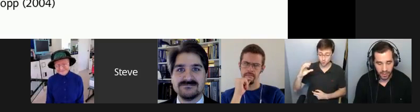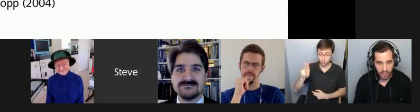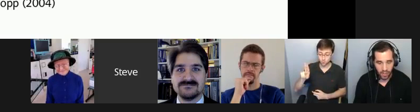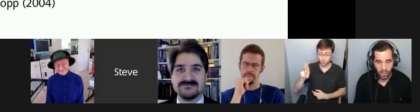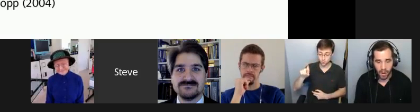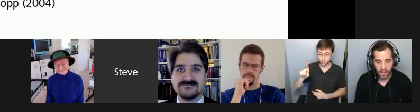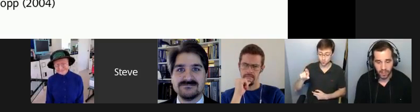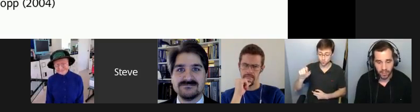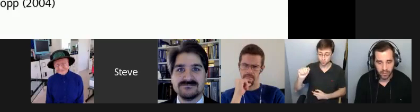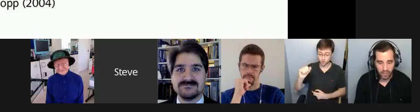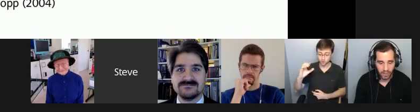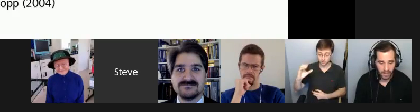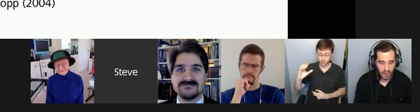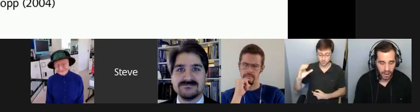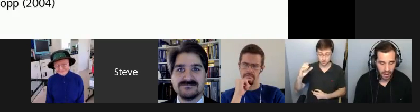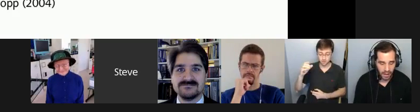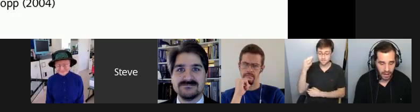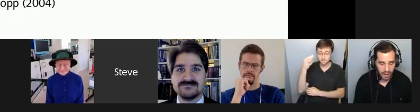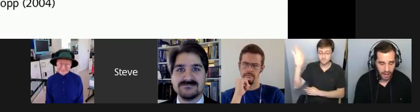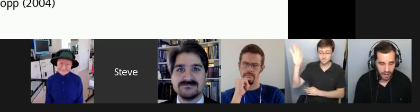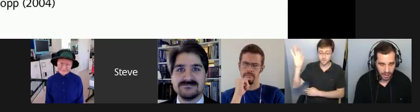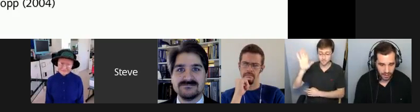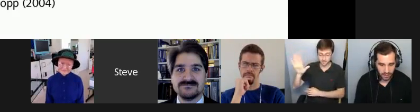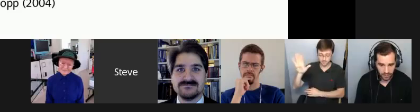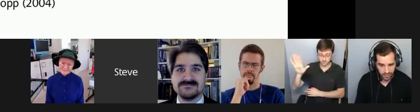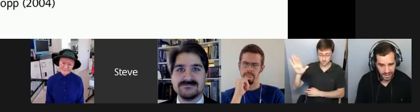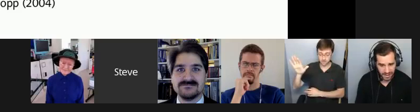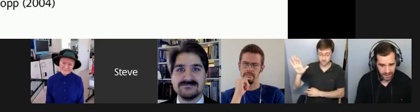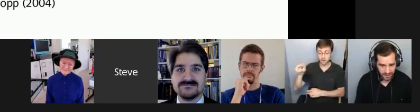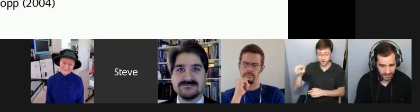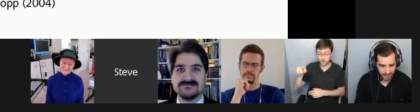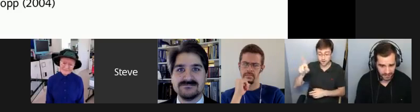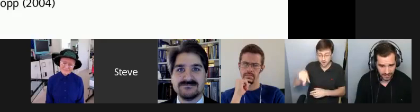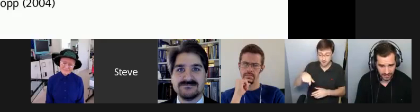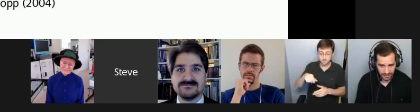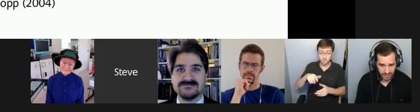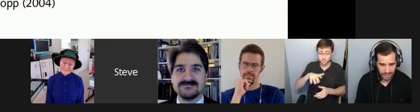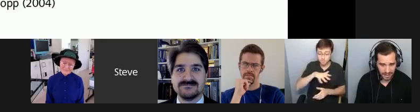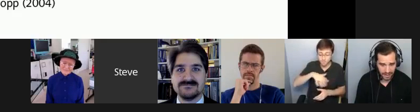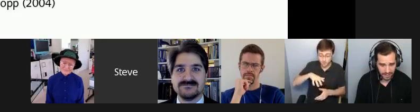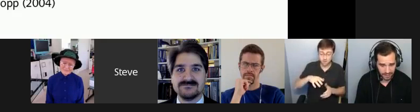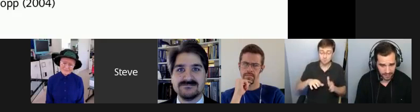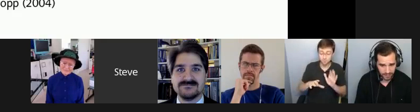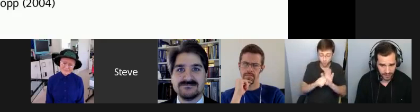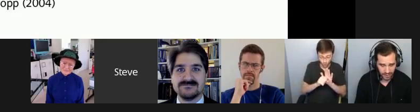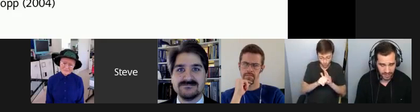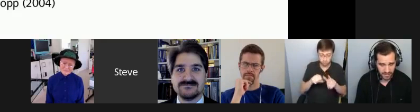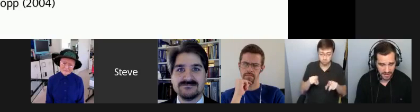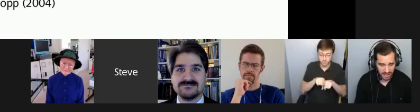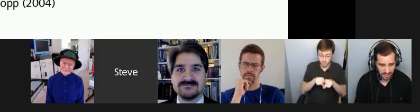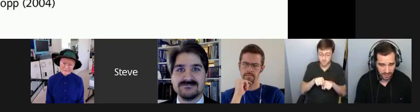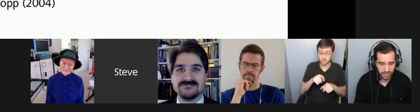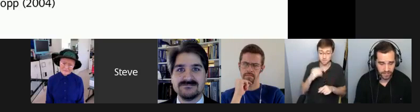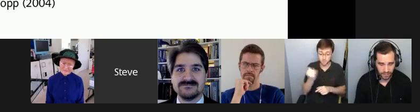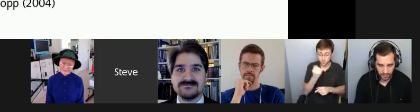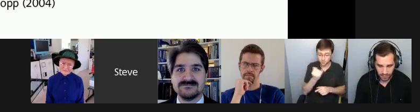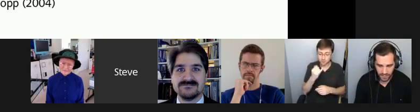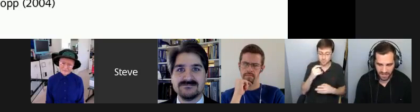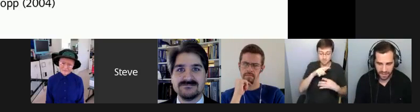quarto, o quarto autor é Cusack e Salandri, de